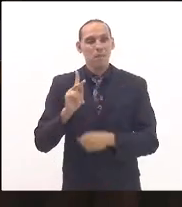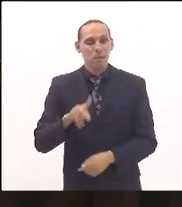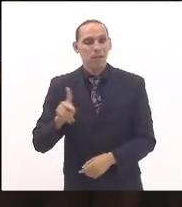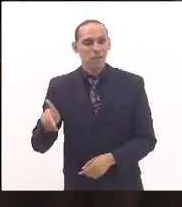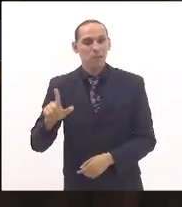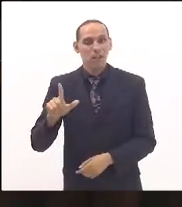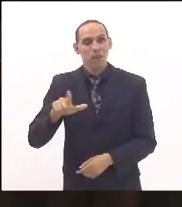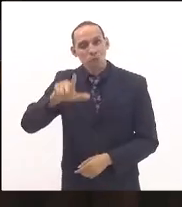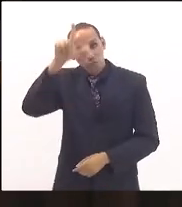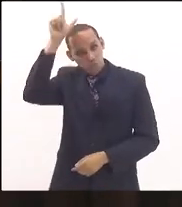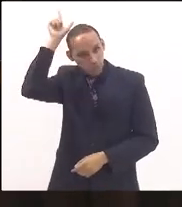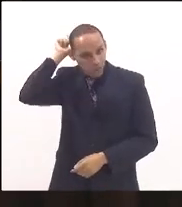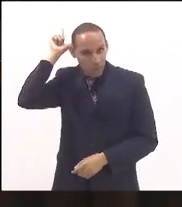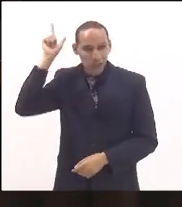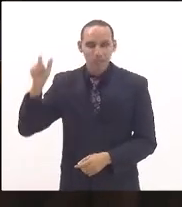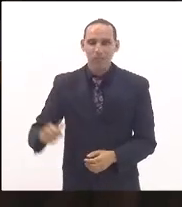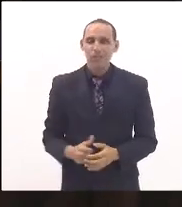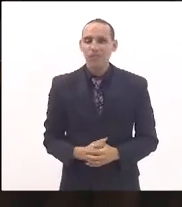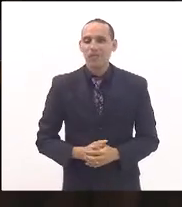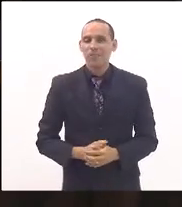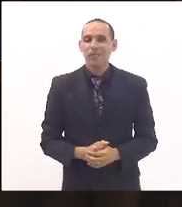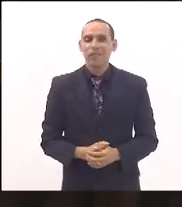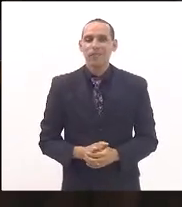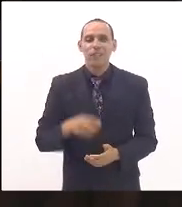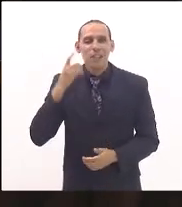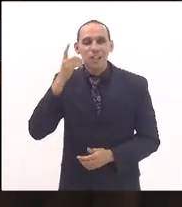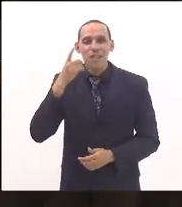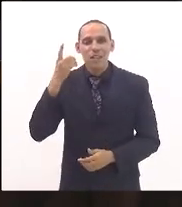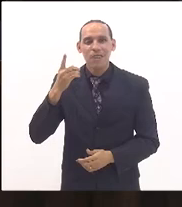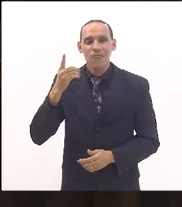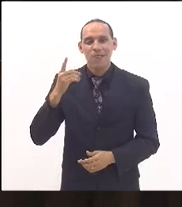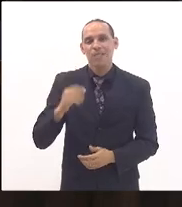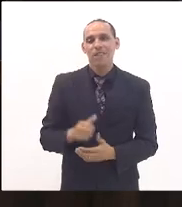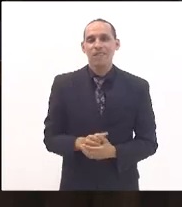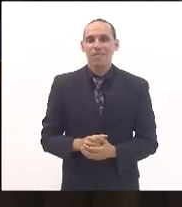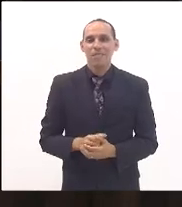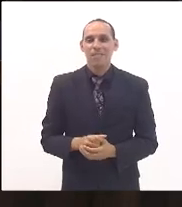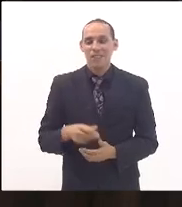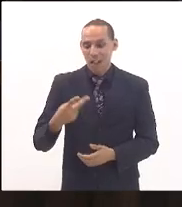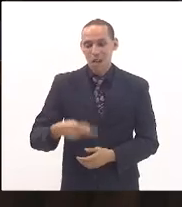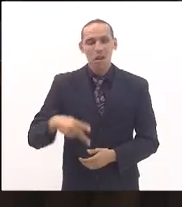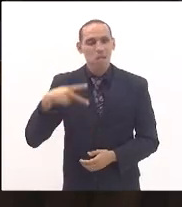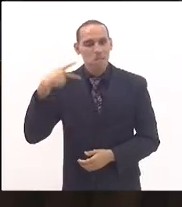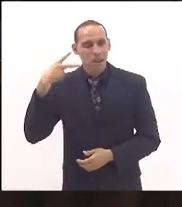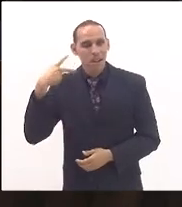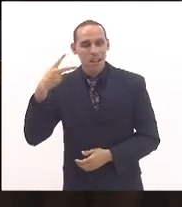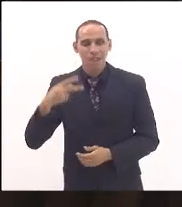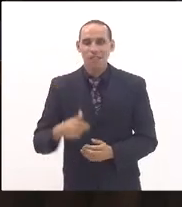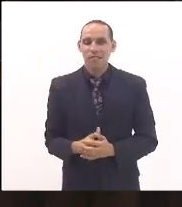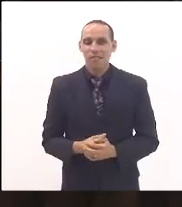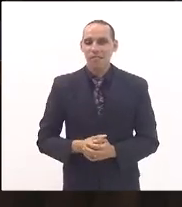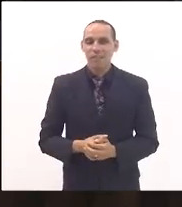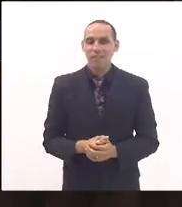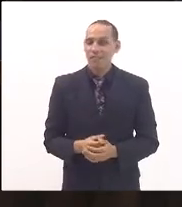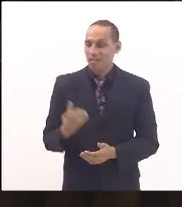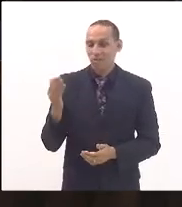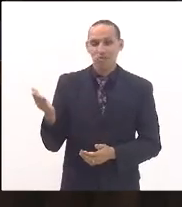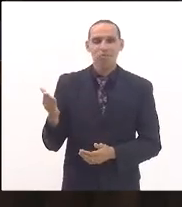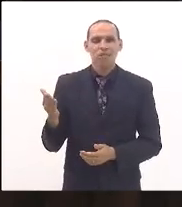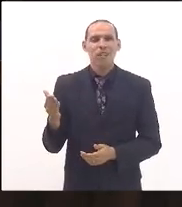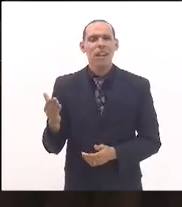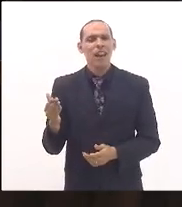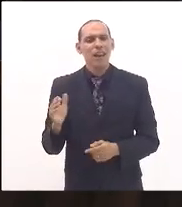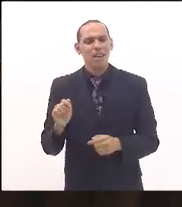Professor Luiz Paulo Corrêa da Rocha Deputado deste Parlamento que faz